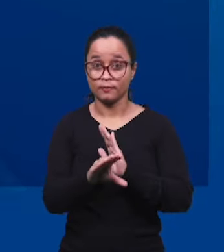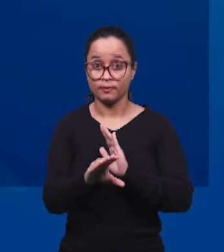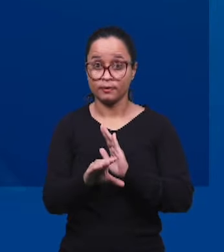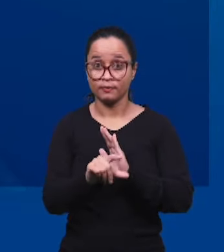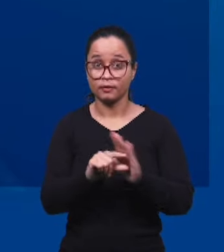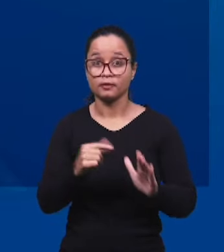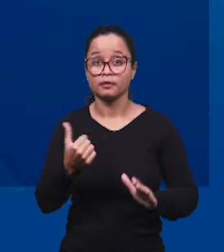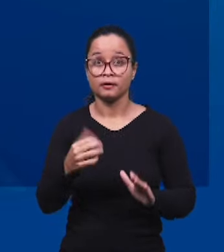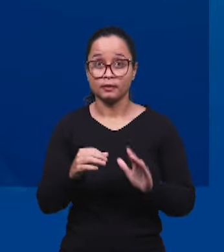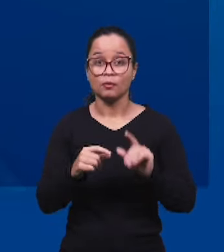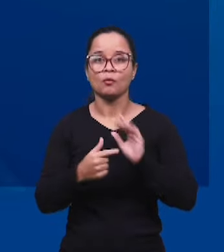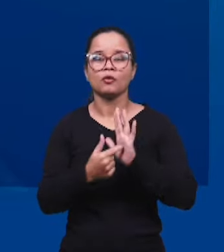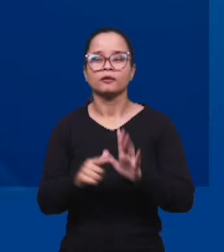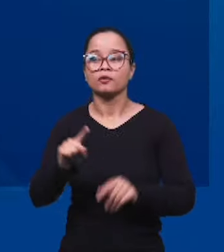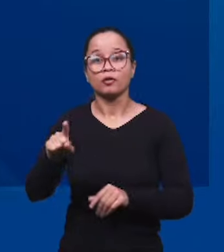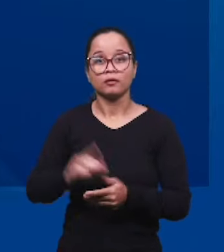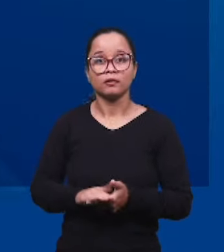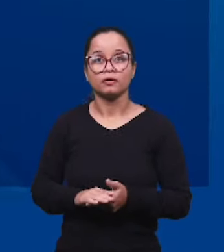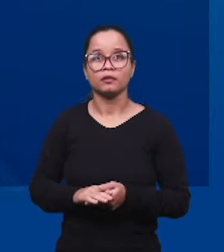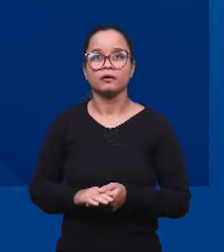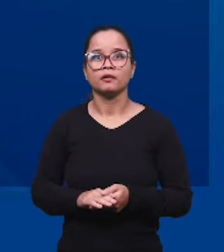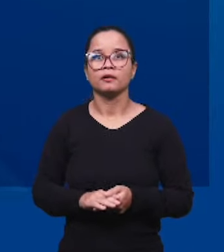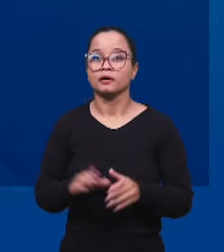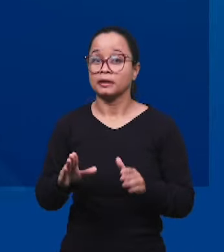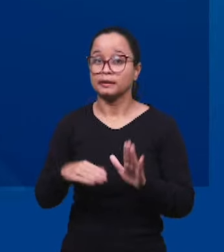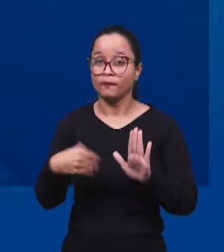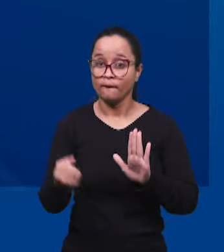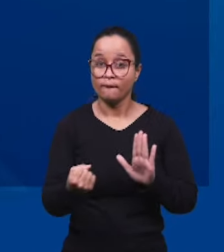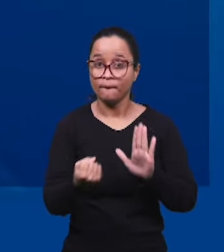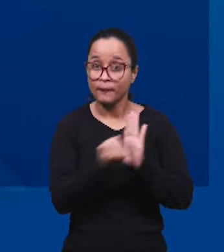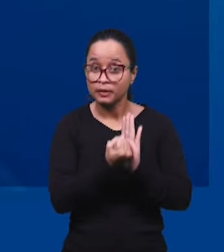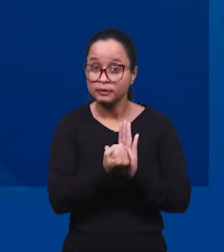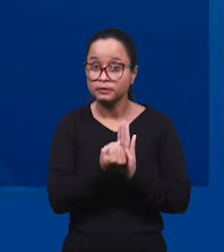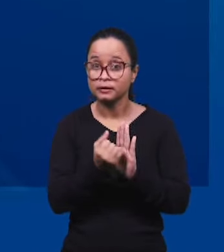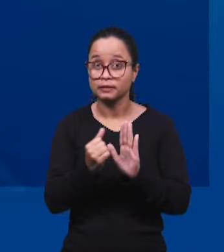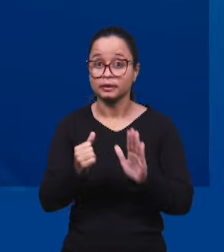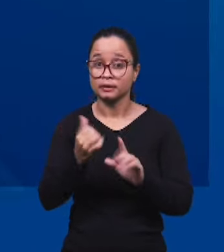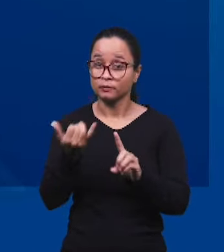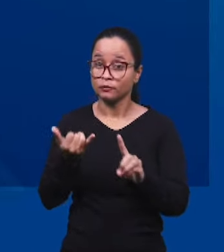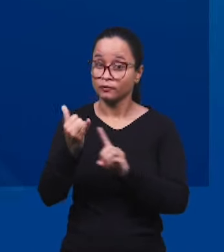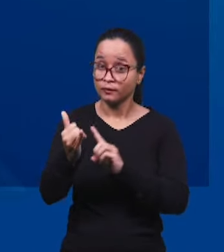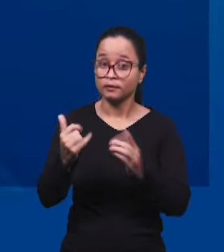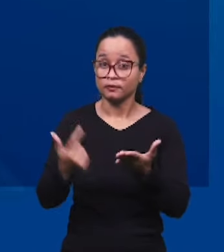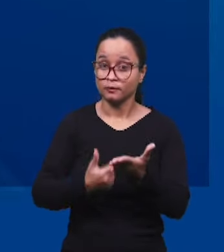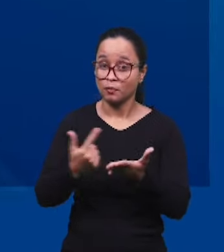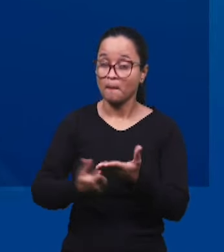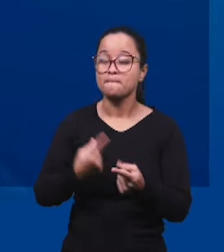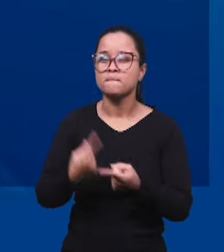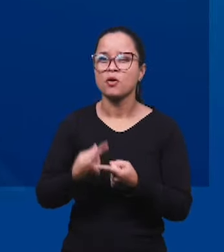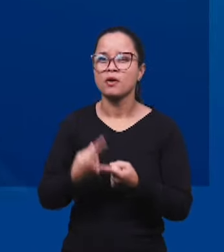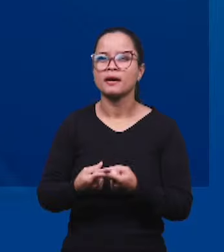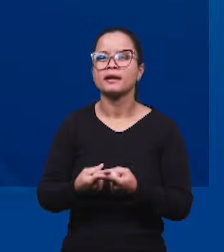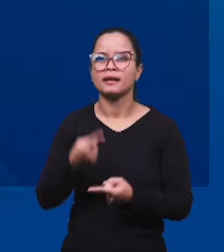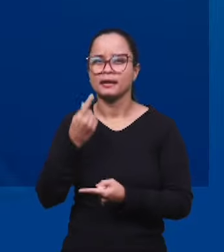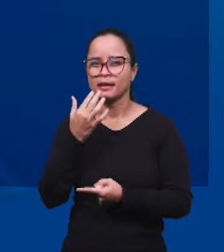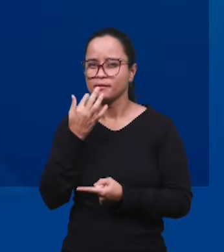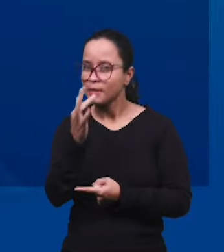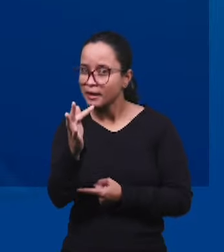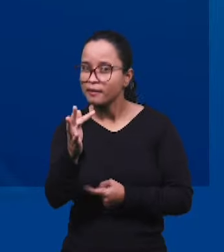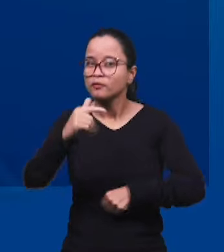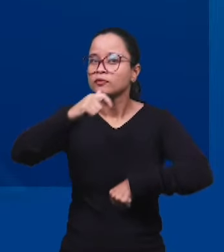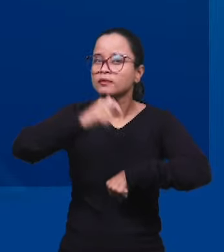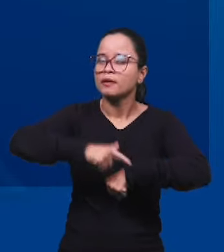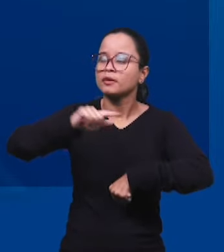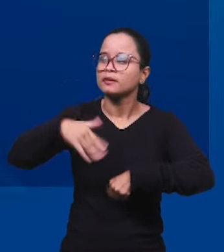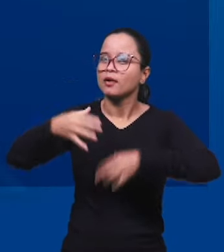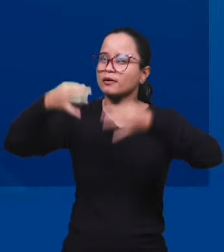e disse-me, não selles as palavras da profecia deste livro, porque próximo está o tempo. E é com essa